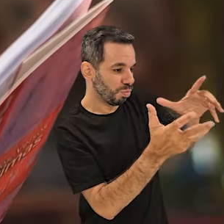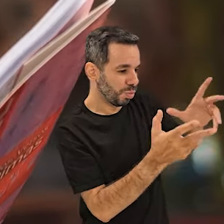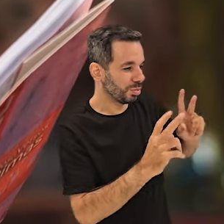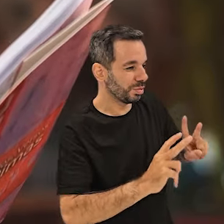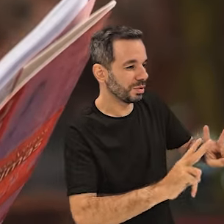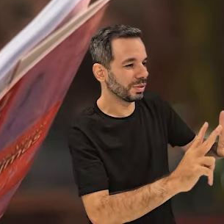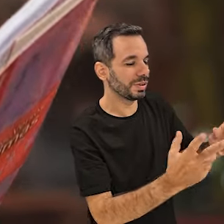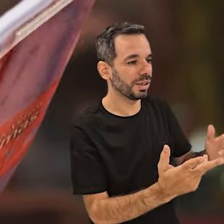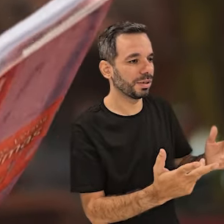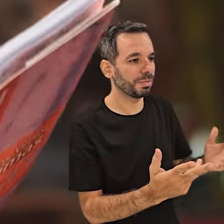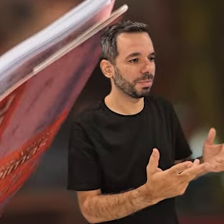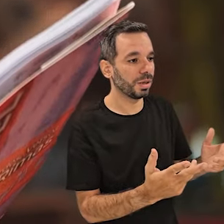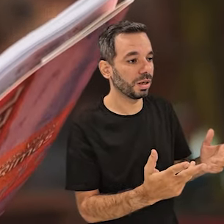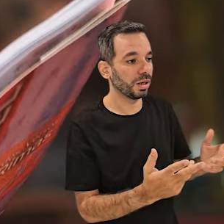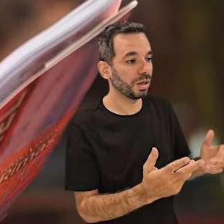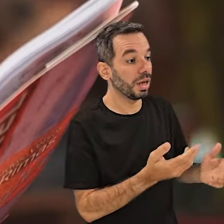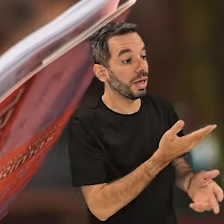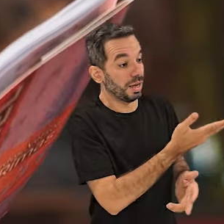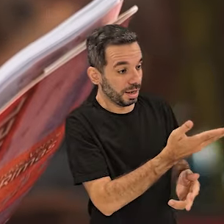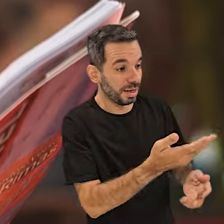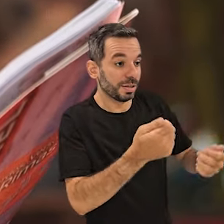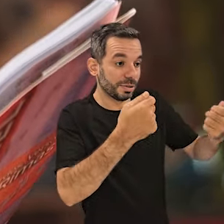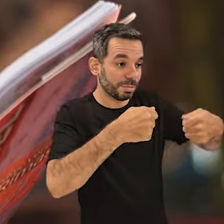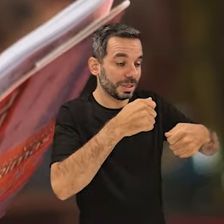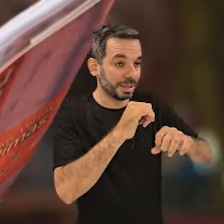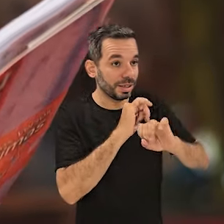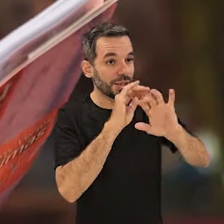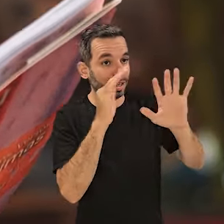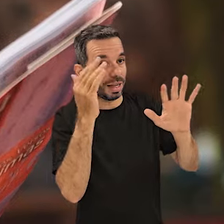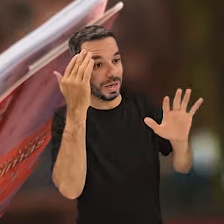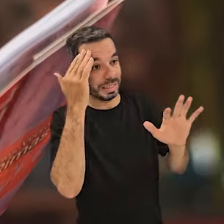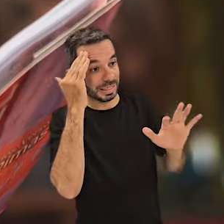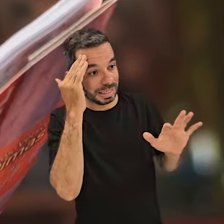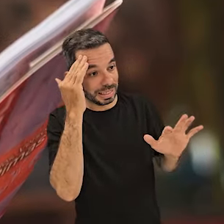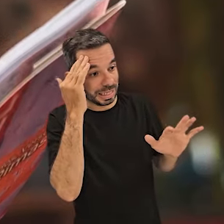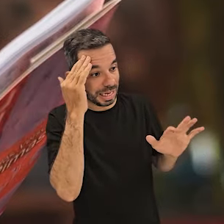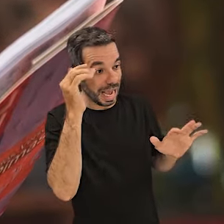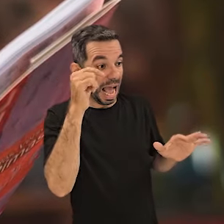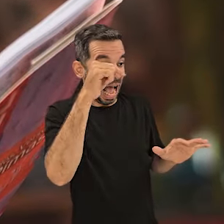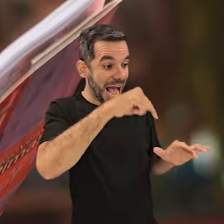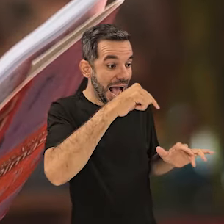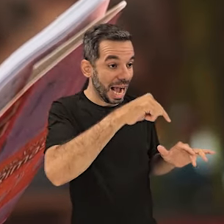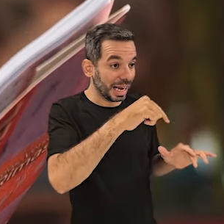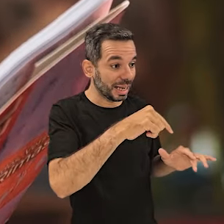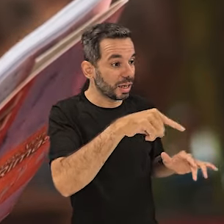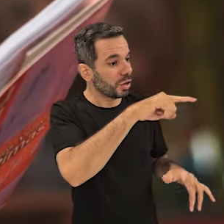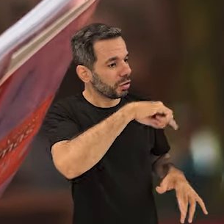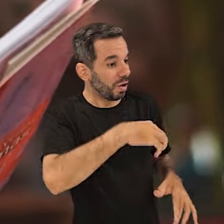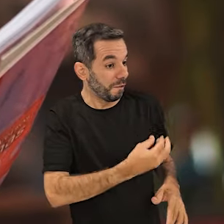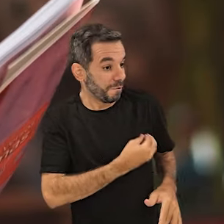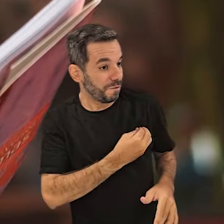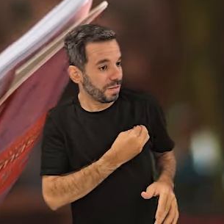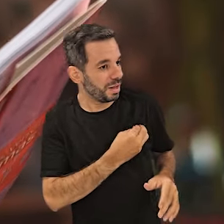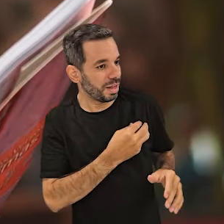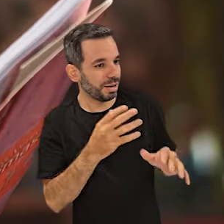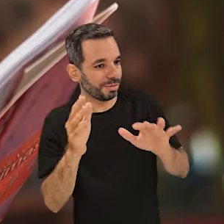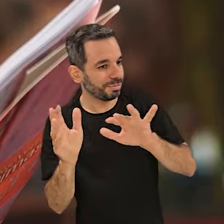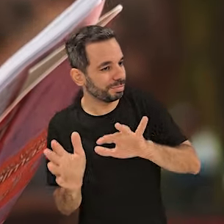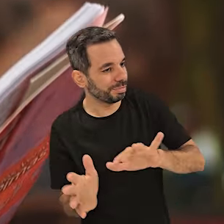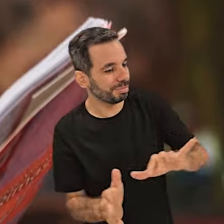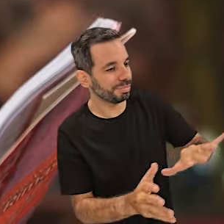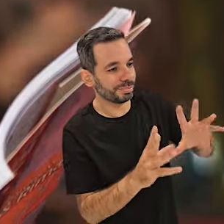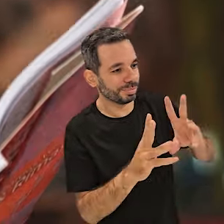caos. Precisa entender-se o homem como um mero hospedeiro deste lugar, até então